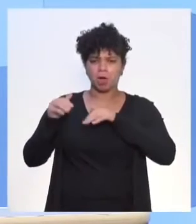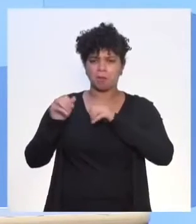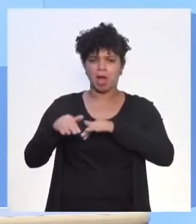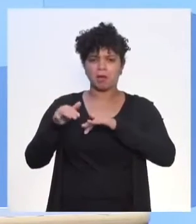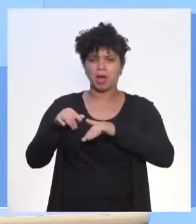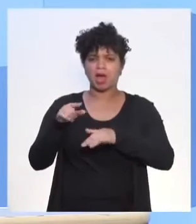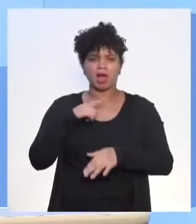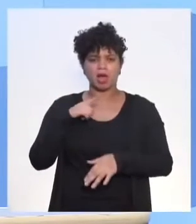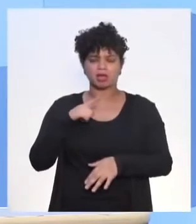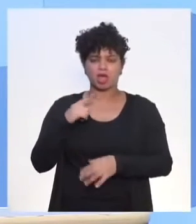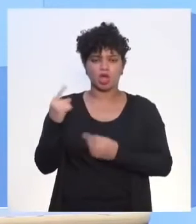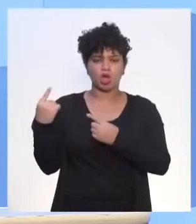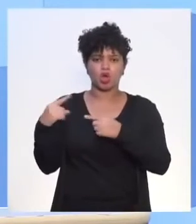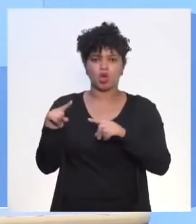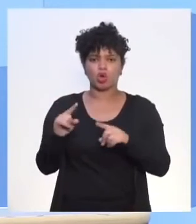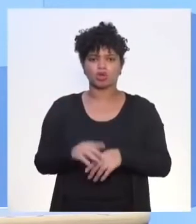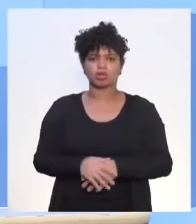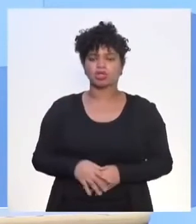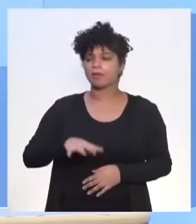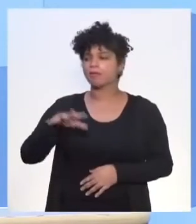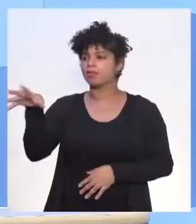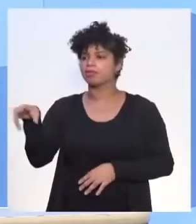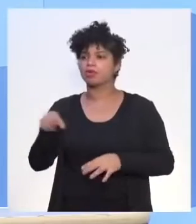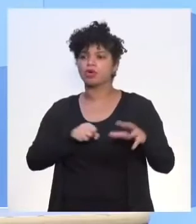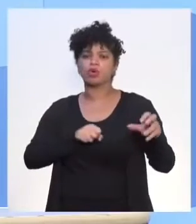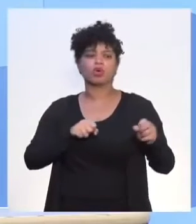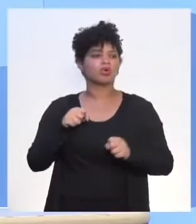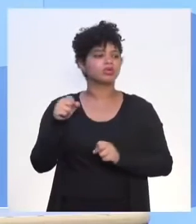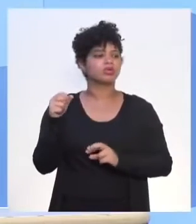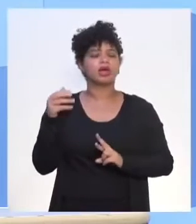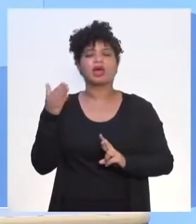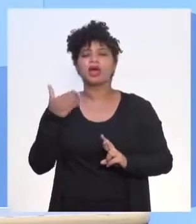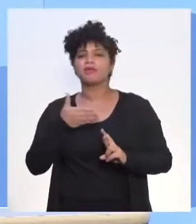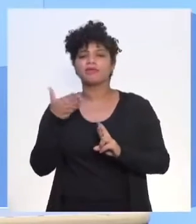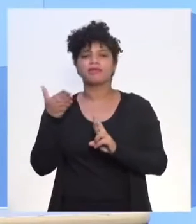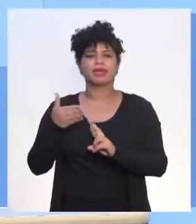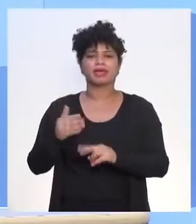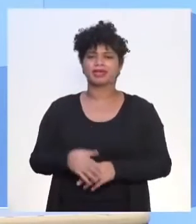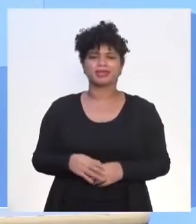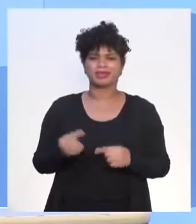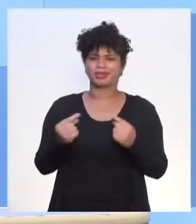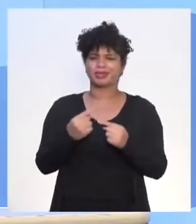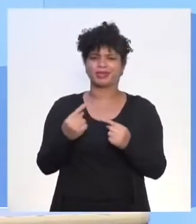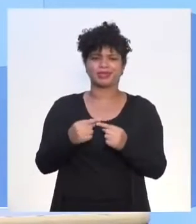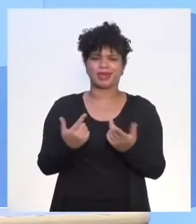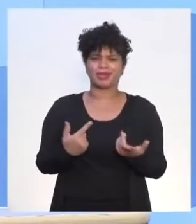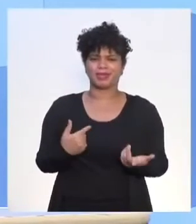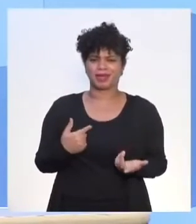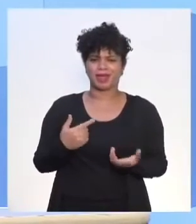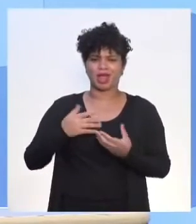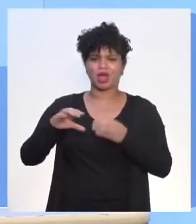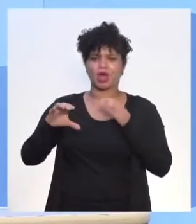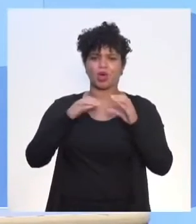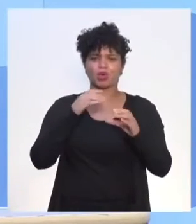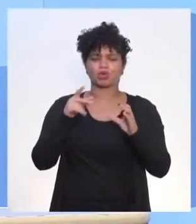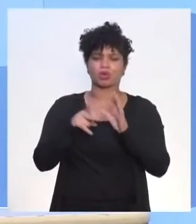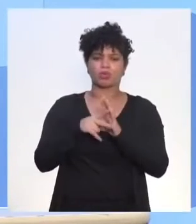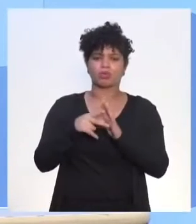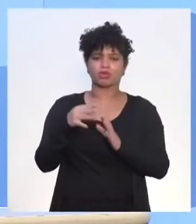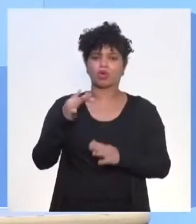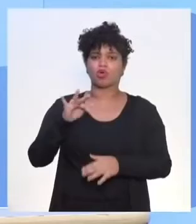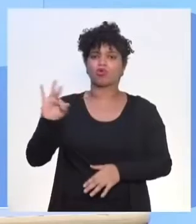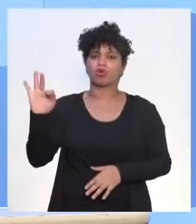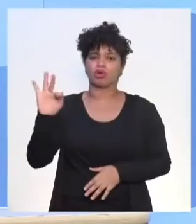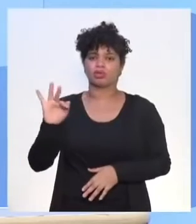o brasileiro saiu buscando referências naquele momento. Então, vejam se tem algum sentido, né? A gente até tem outros hinos, mas que foram